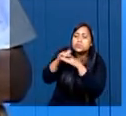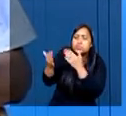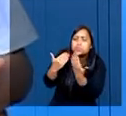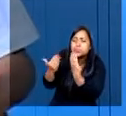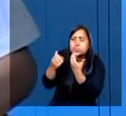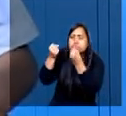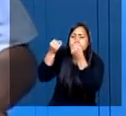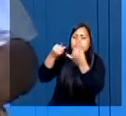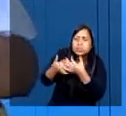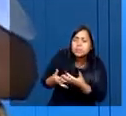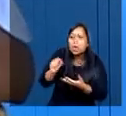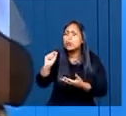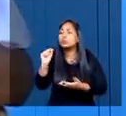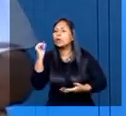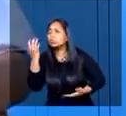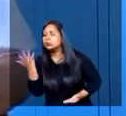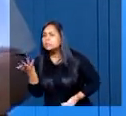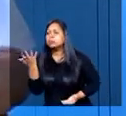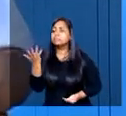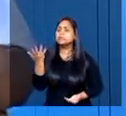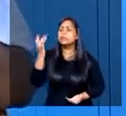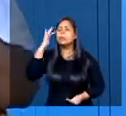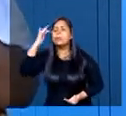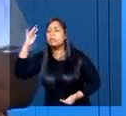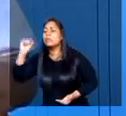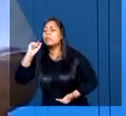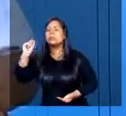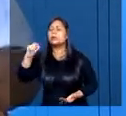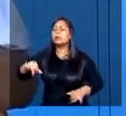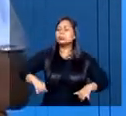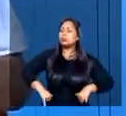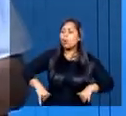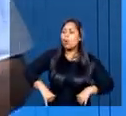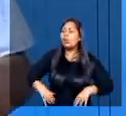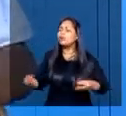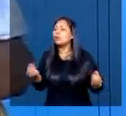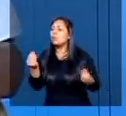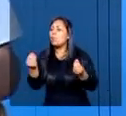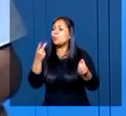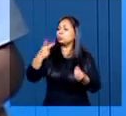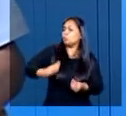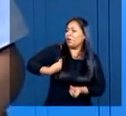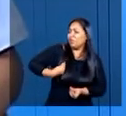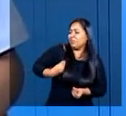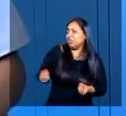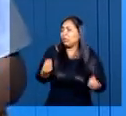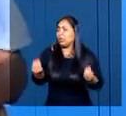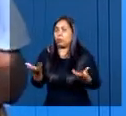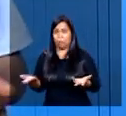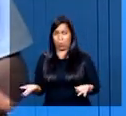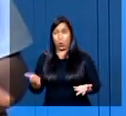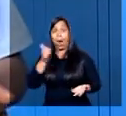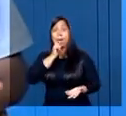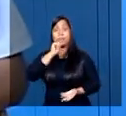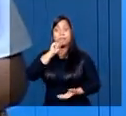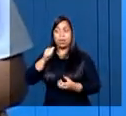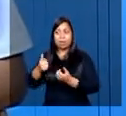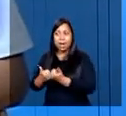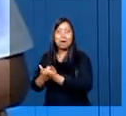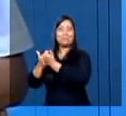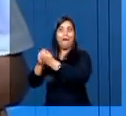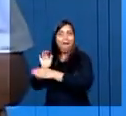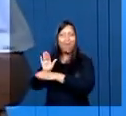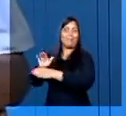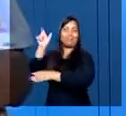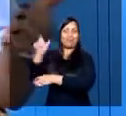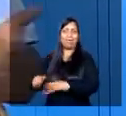A respeito dessa mãe, as fantasias que ela tem, o que ela passou, como ela está se passando, como ela está se sentindo nesse momento, apoiar, né?